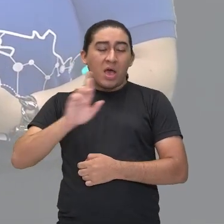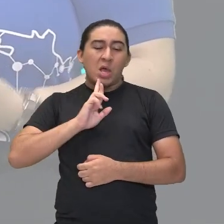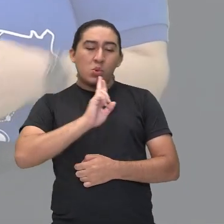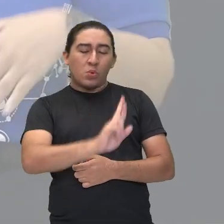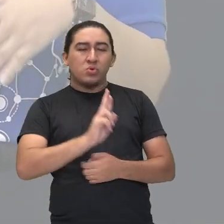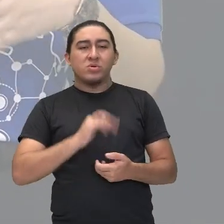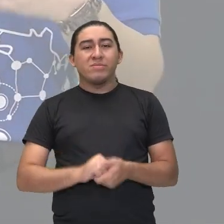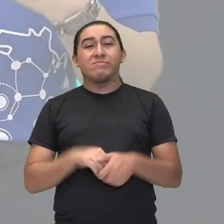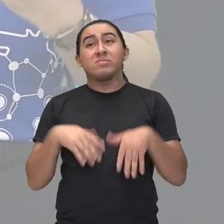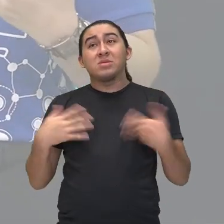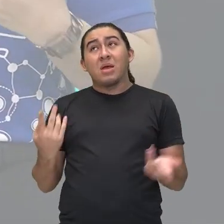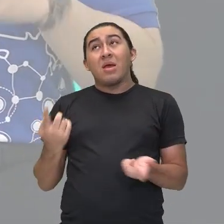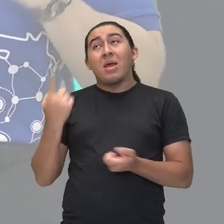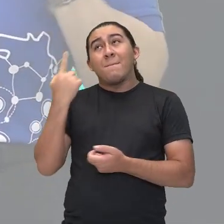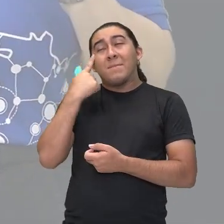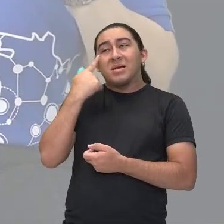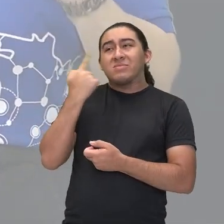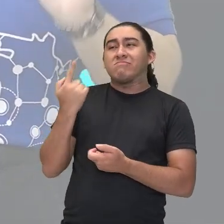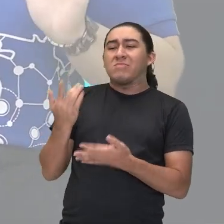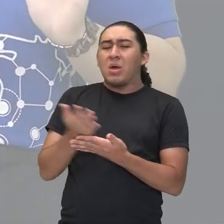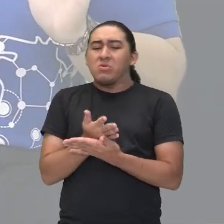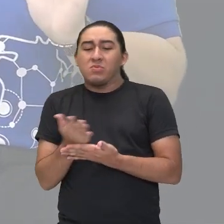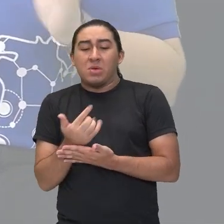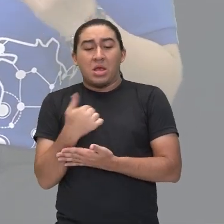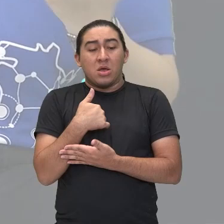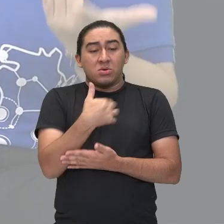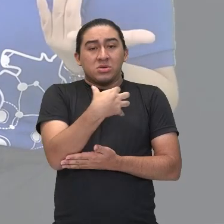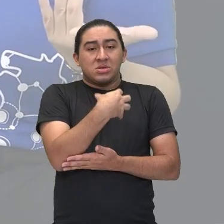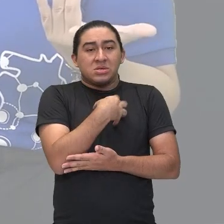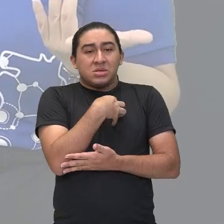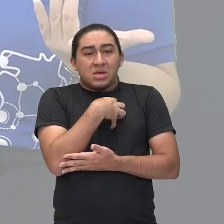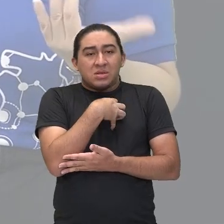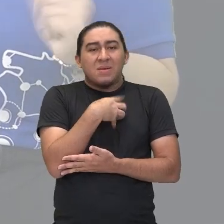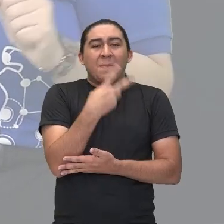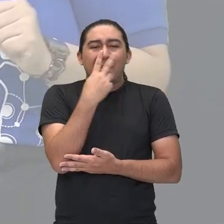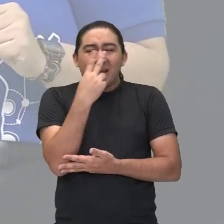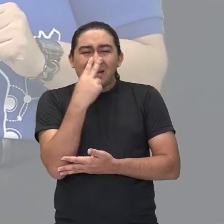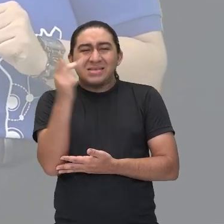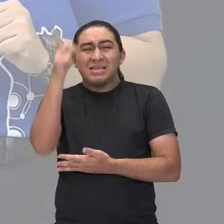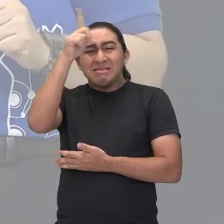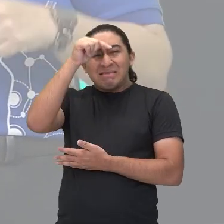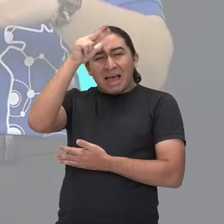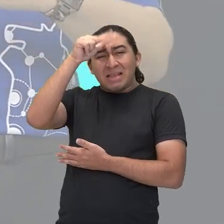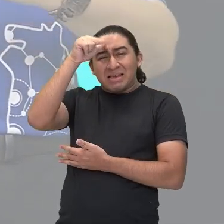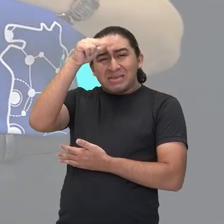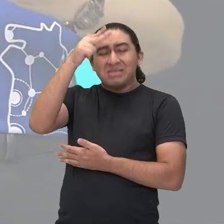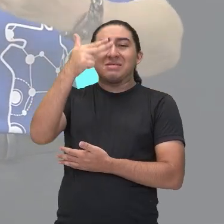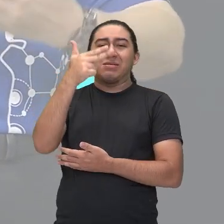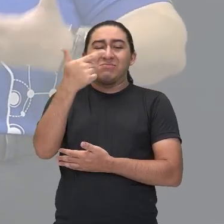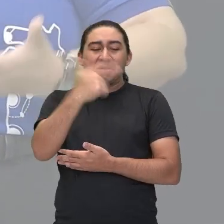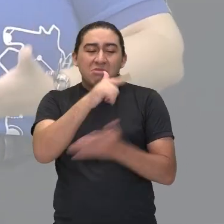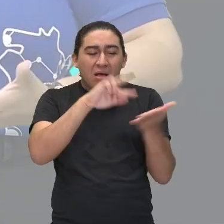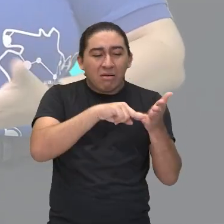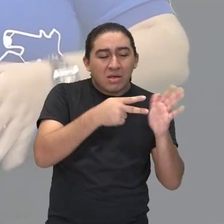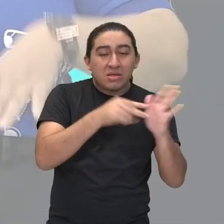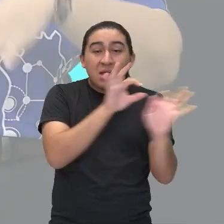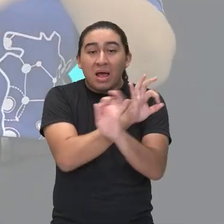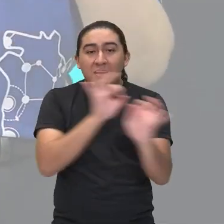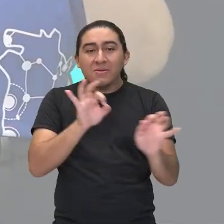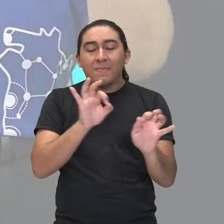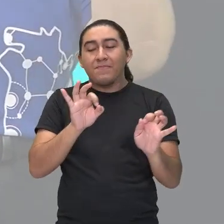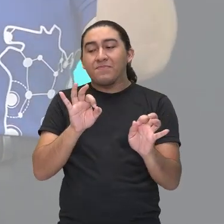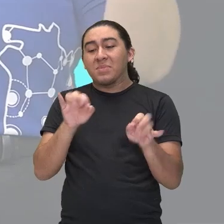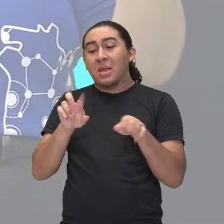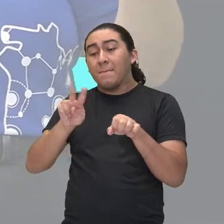me sinto completamente nonsense, como os dadaístas, né? Ora, me sinto